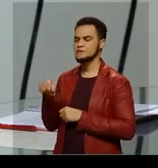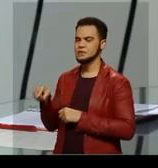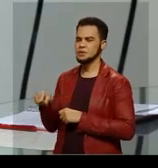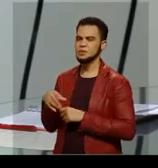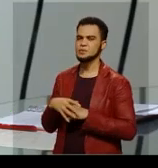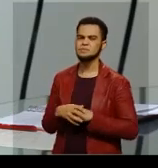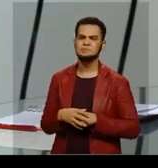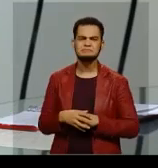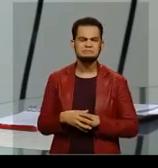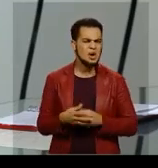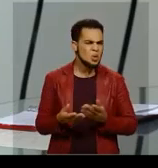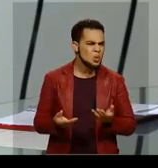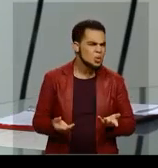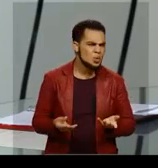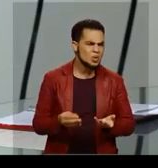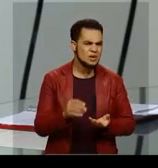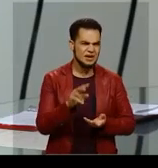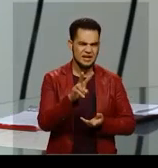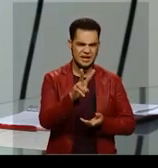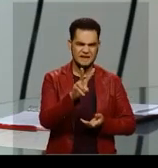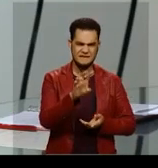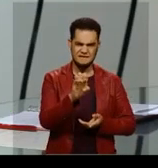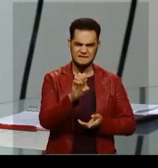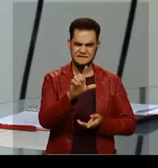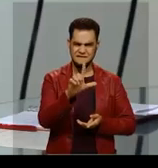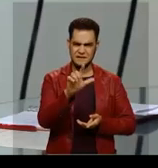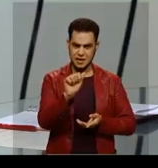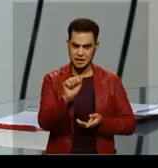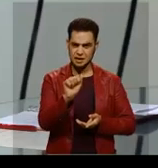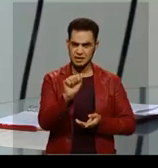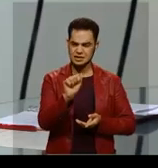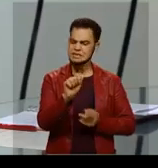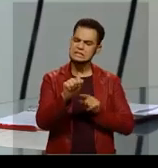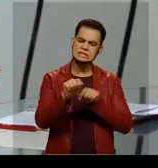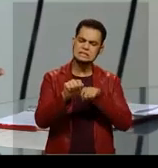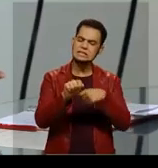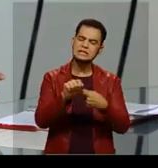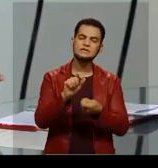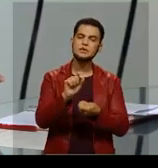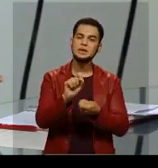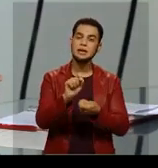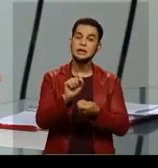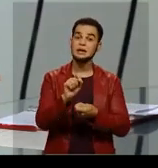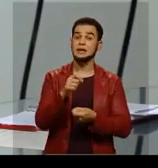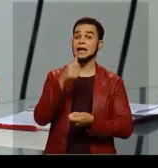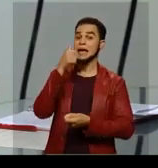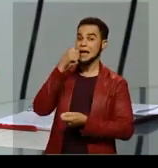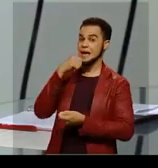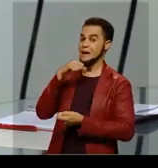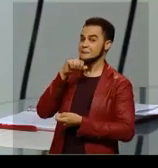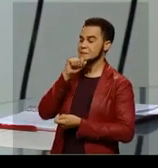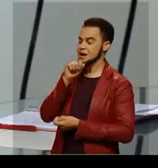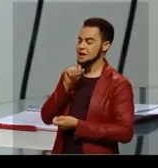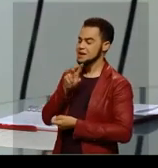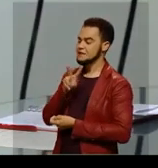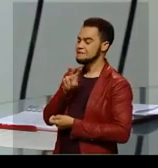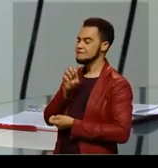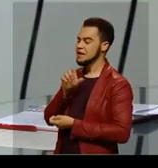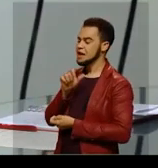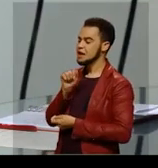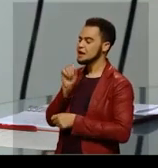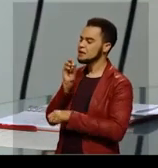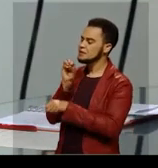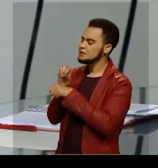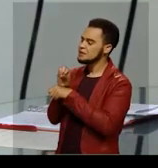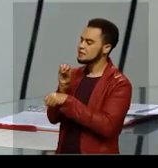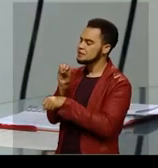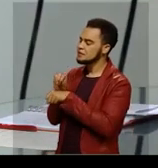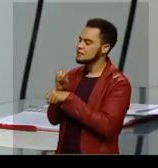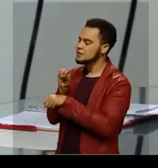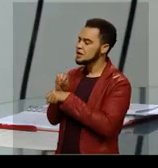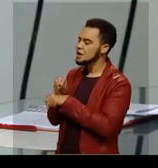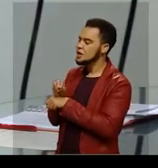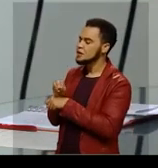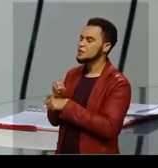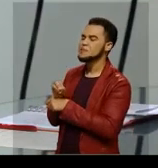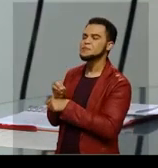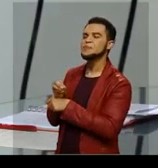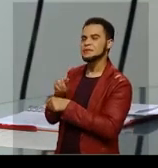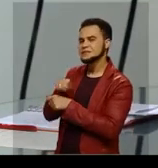vela o sono. O filho está ali dormindo e ela está ali acompanhando aquele sono,